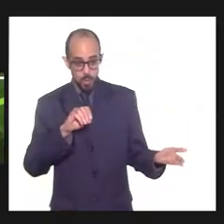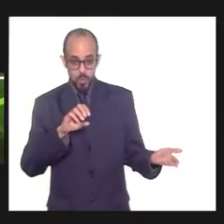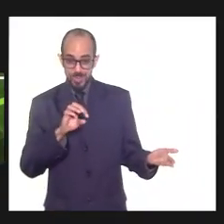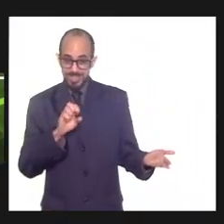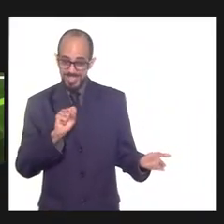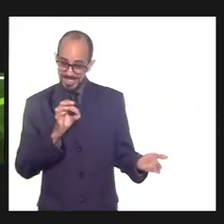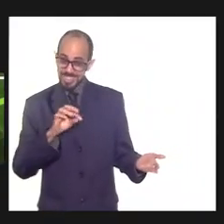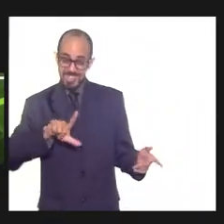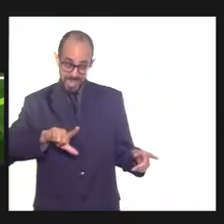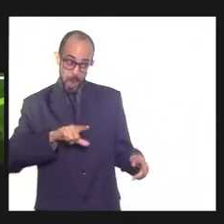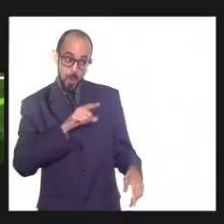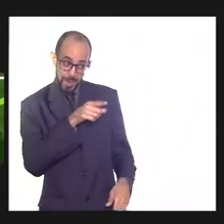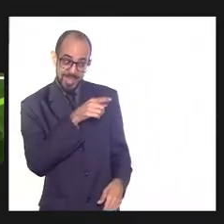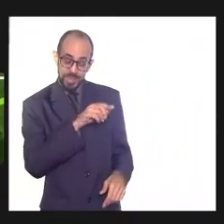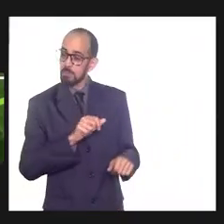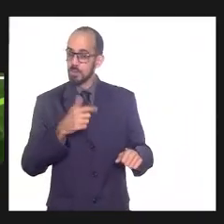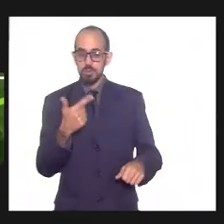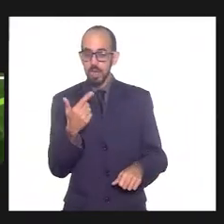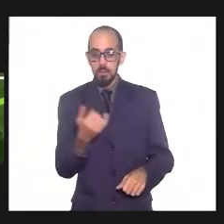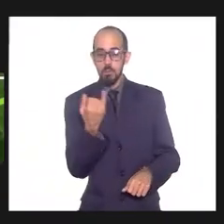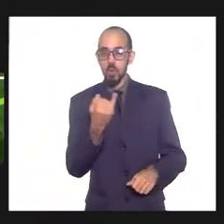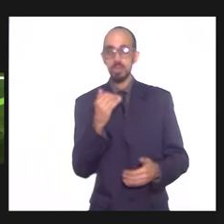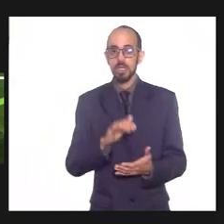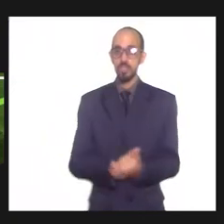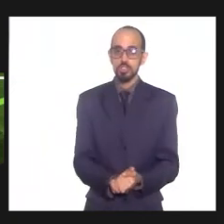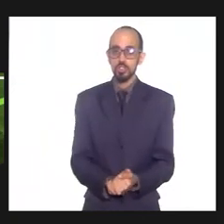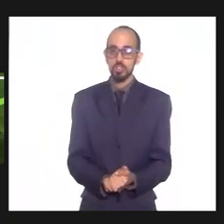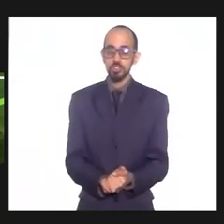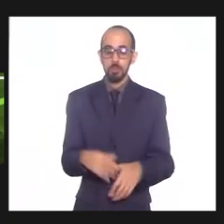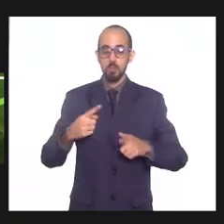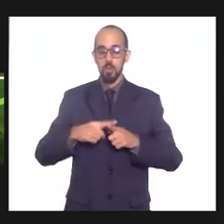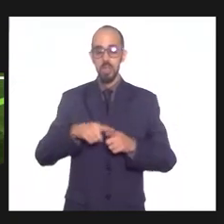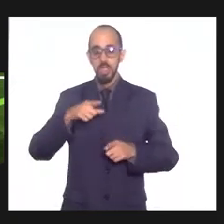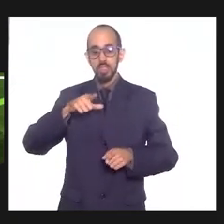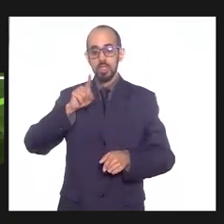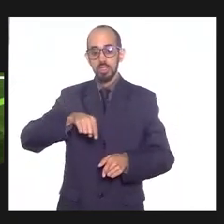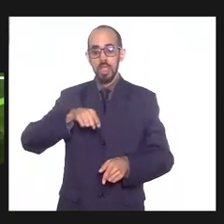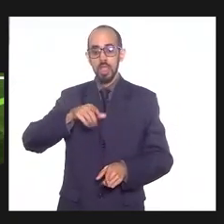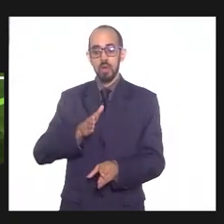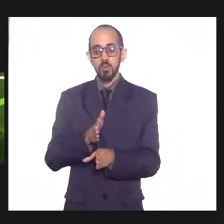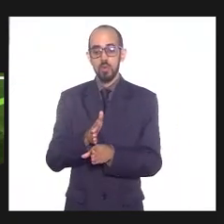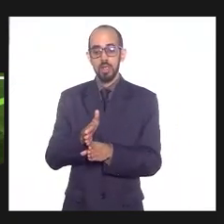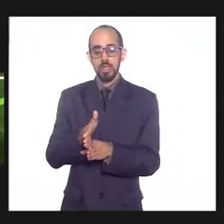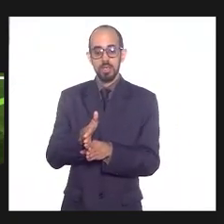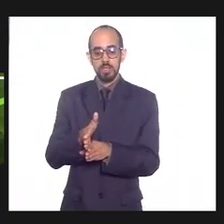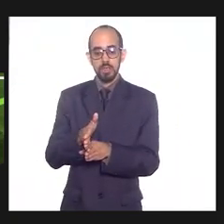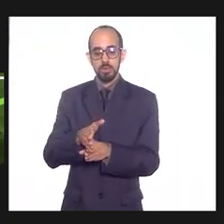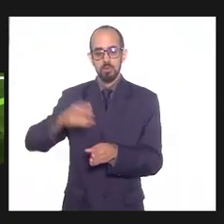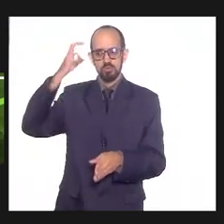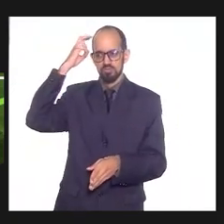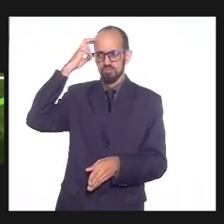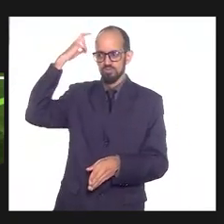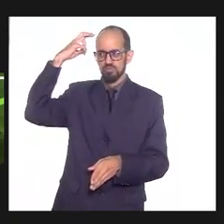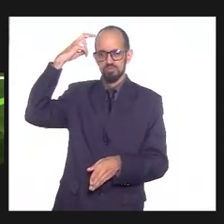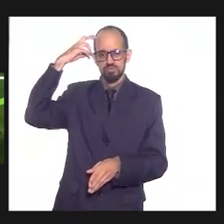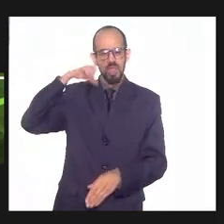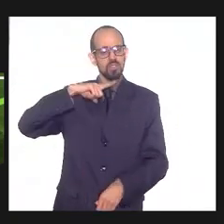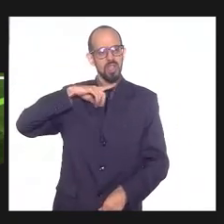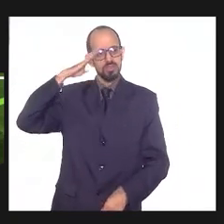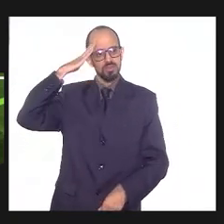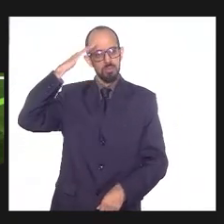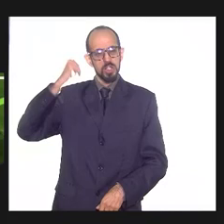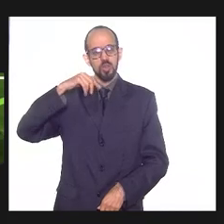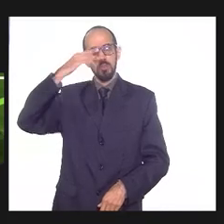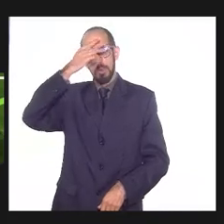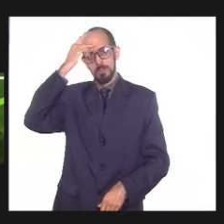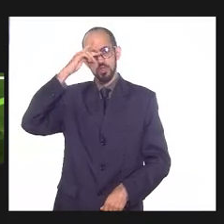é não importa você ver que ela bate se outra sábia não é uma pessoa